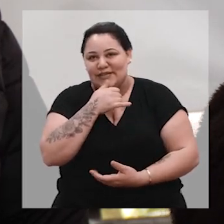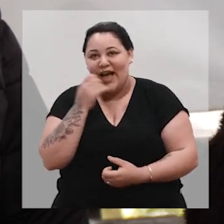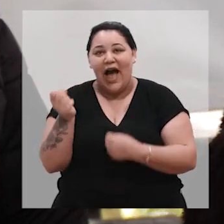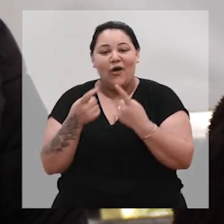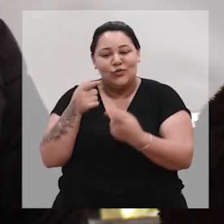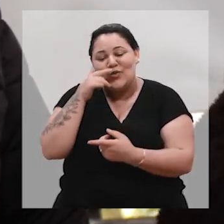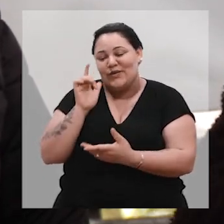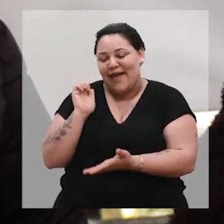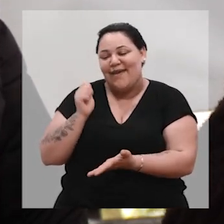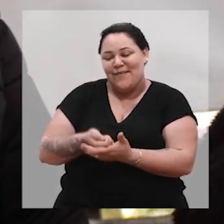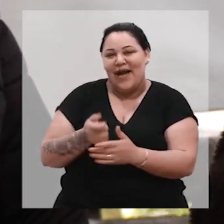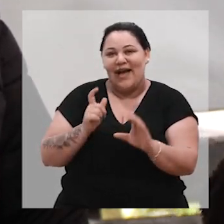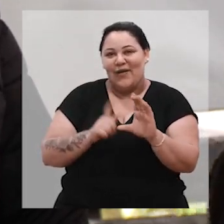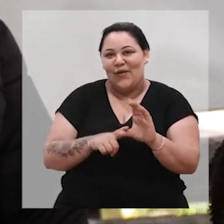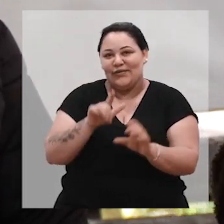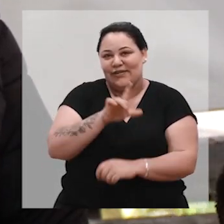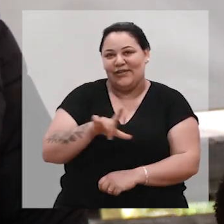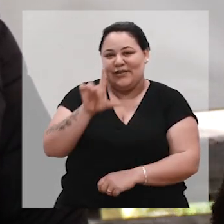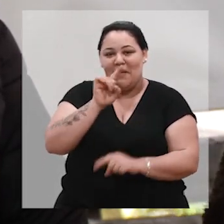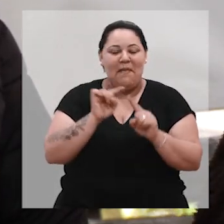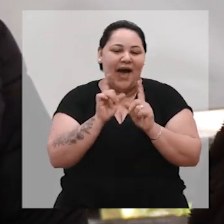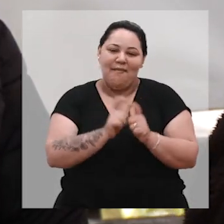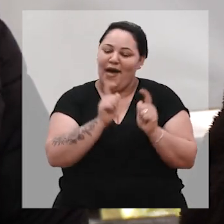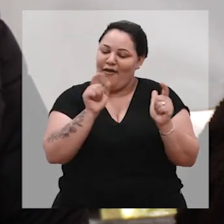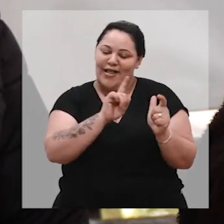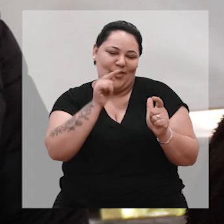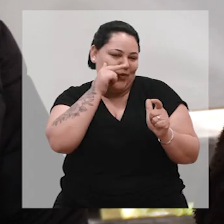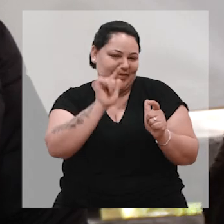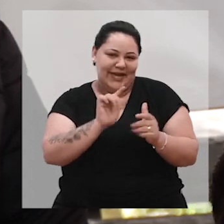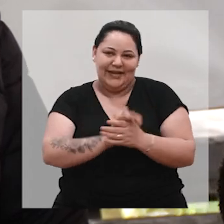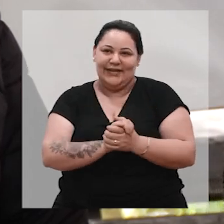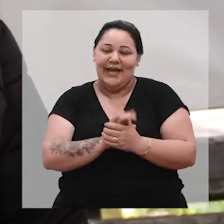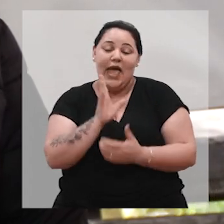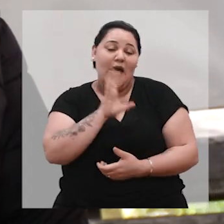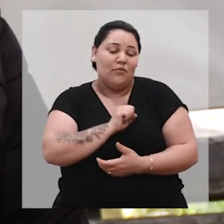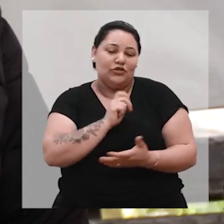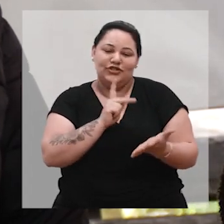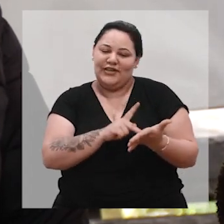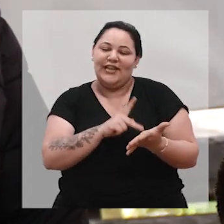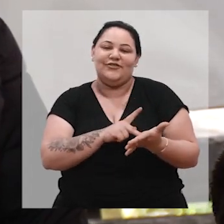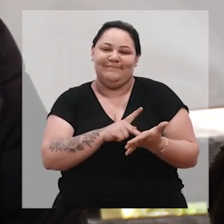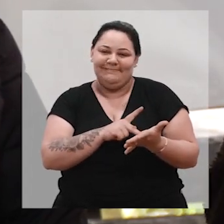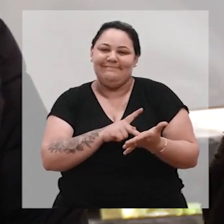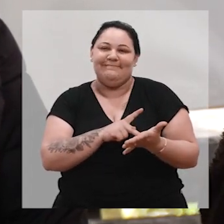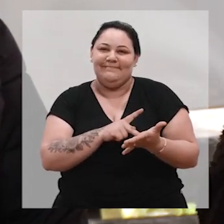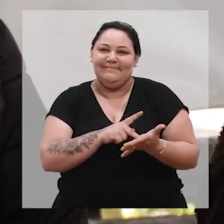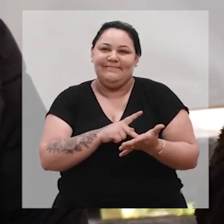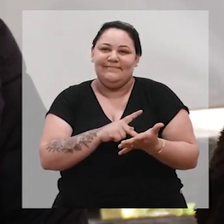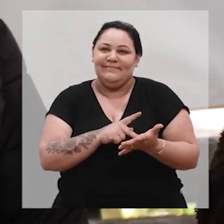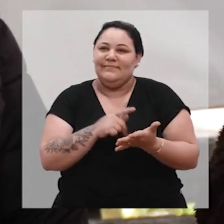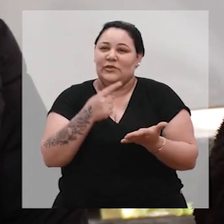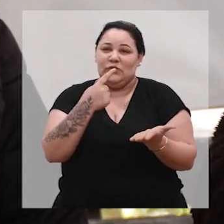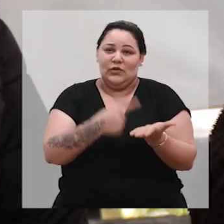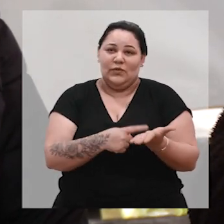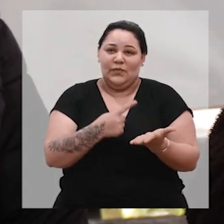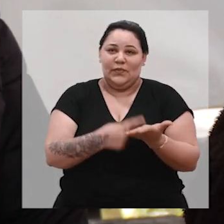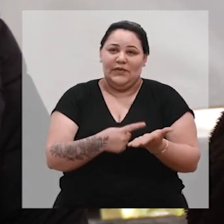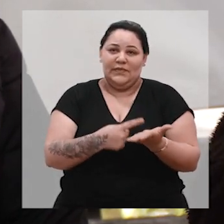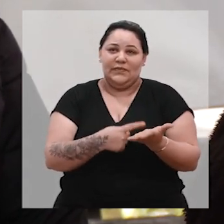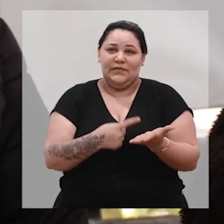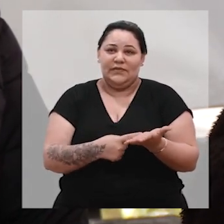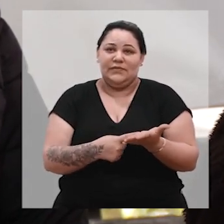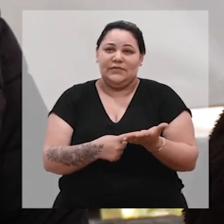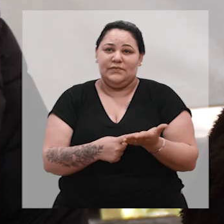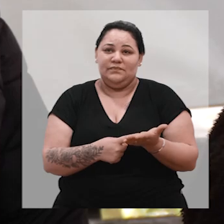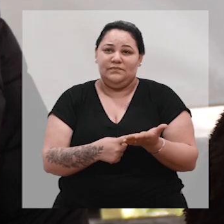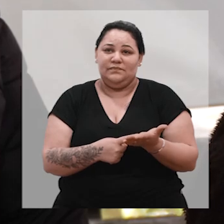literatura, só para alguns. Alguns conseguem pagar as contas com literatura, mas a maioria não. Então, é por amor mesmo que a gente faz. Então, assim,